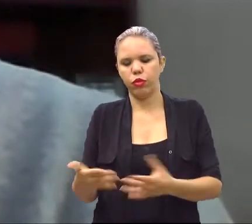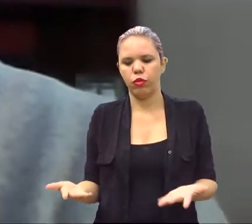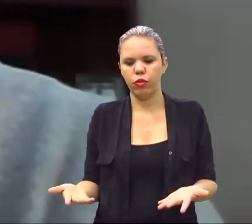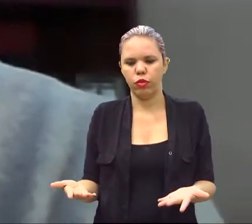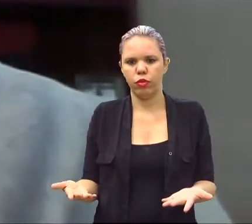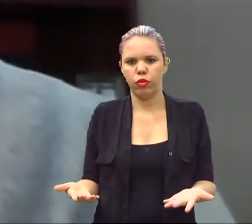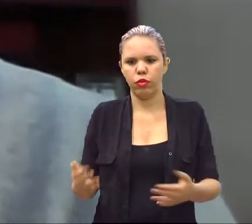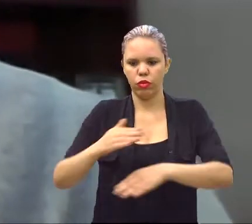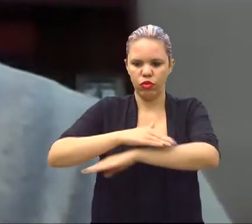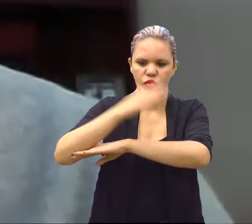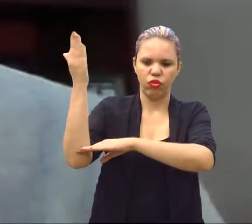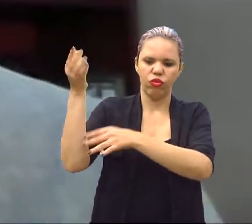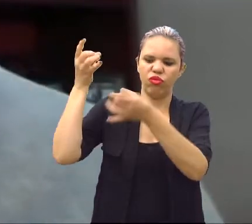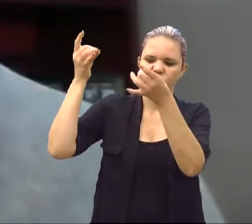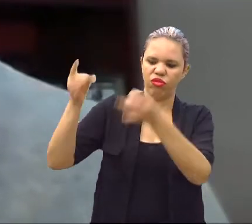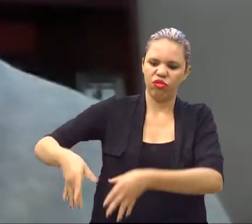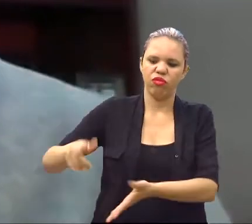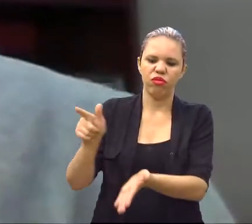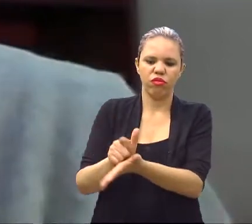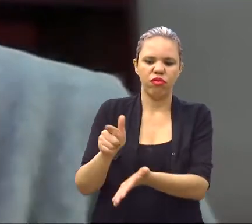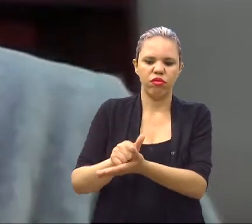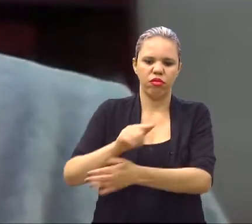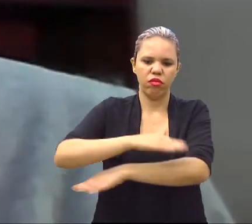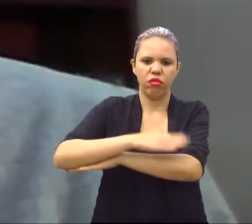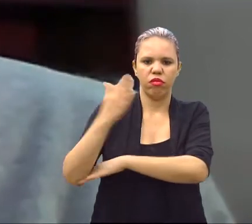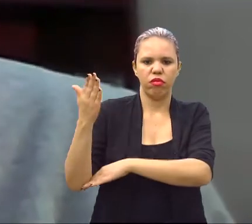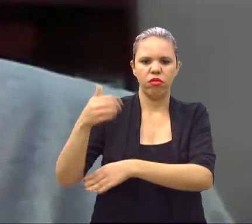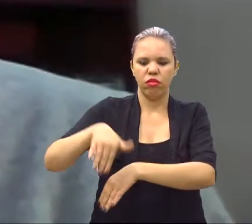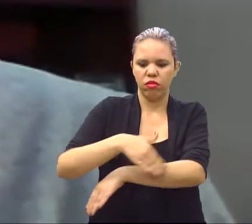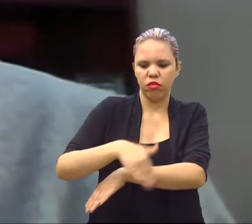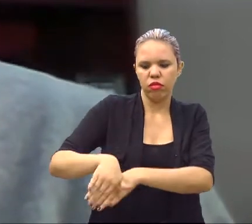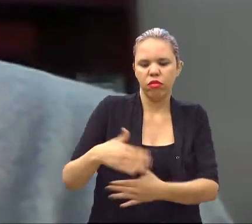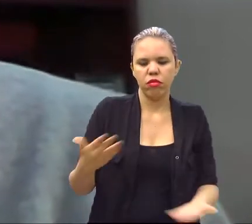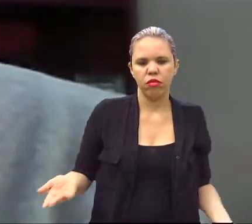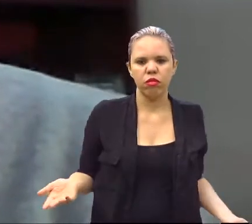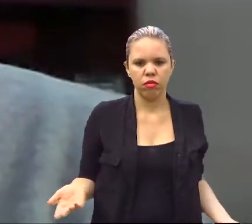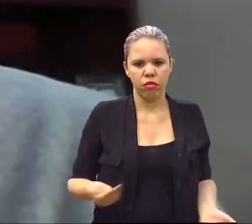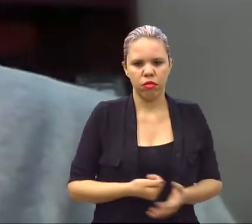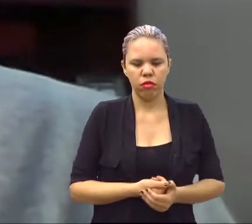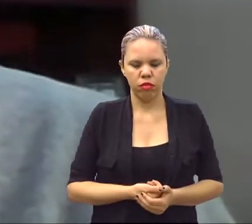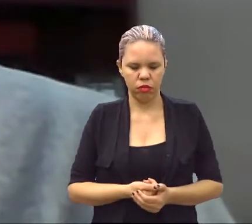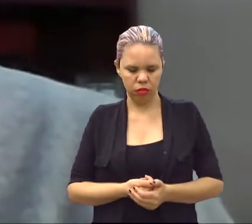rua abrir a janela do seu carro e jogar papel na calçada ou